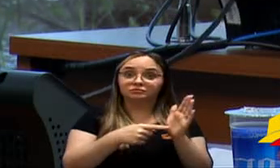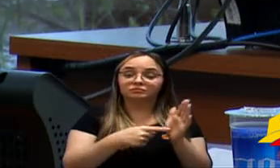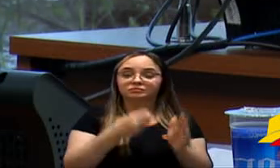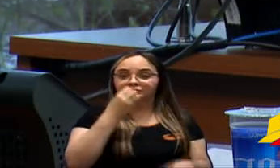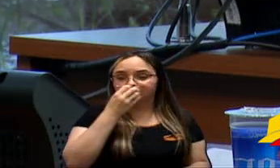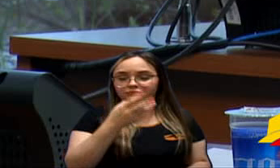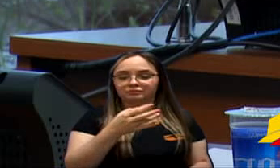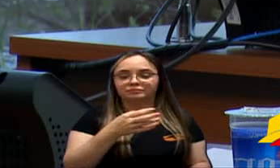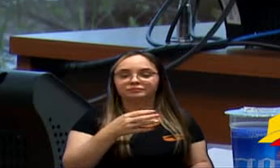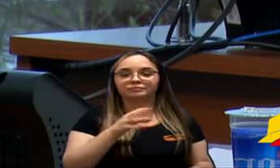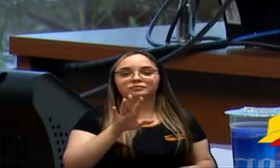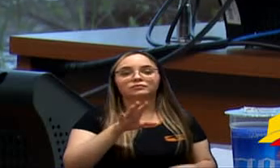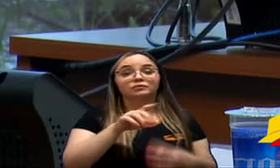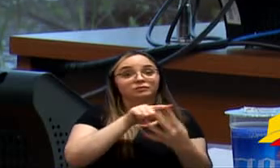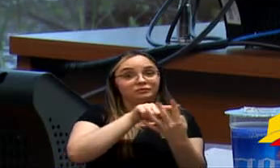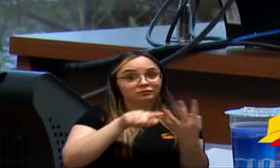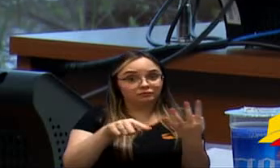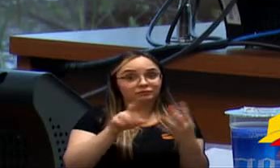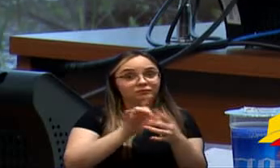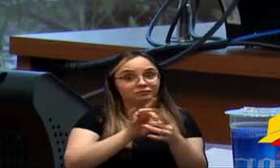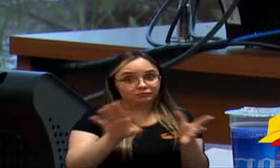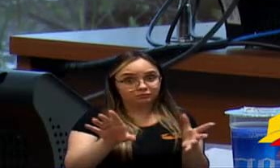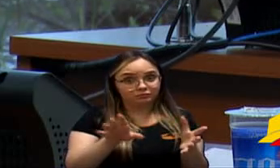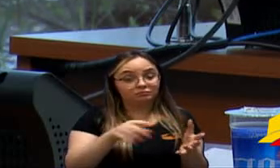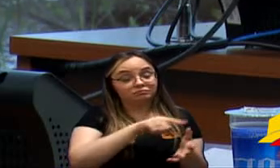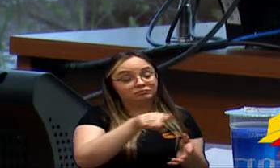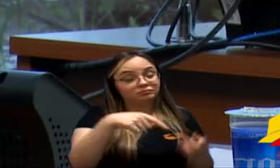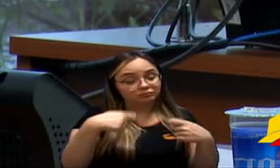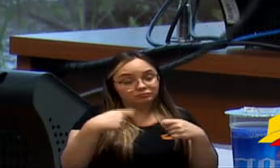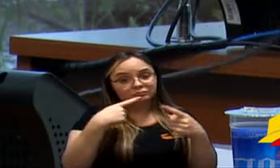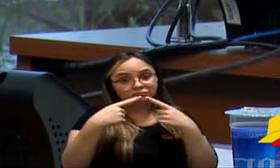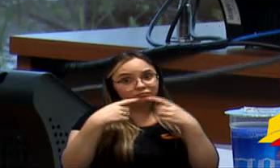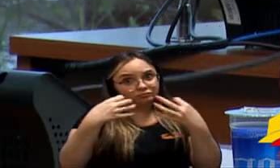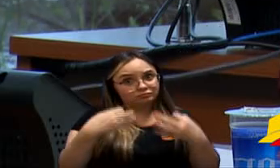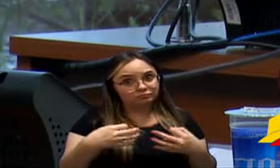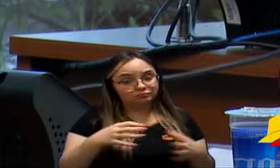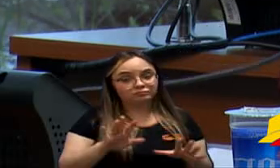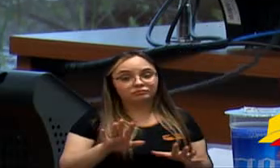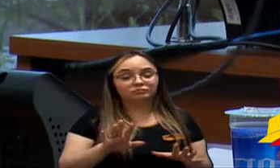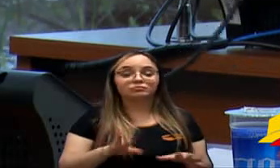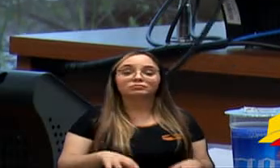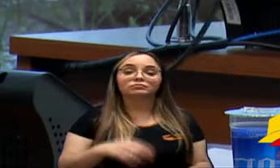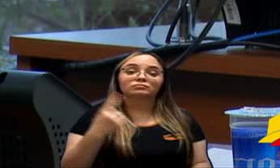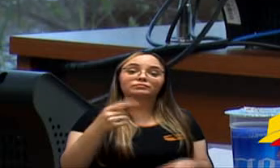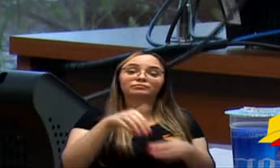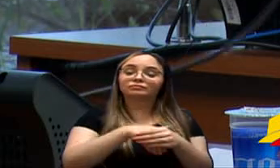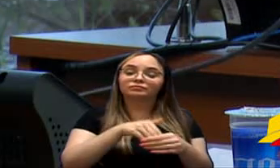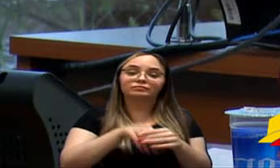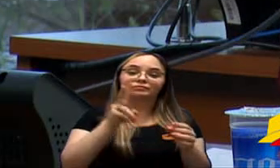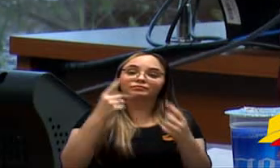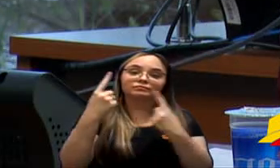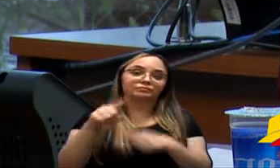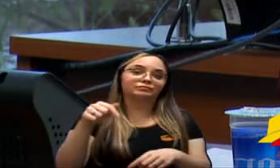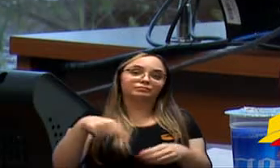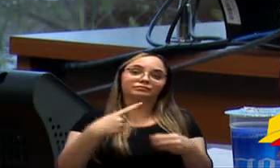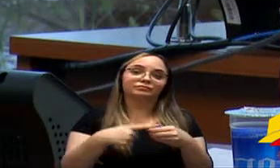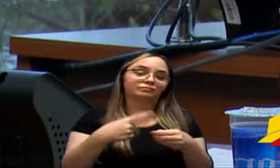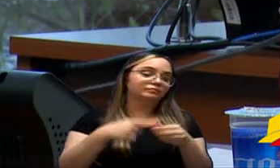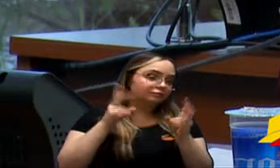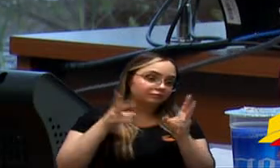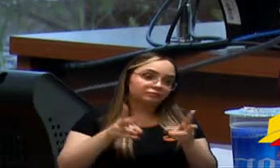primeira para deixar aberto, eu deixei os quatro microfones eles, abertos. Elas votam contra. Eu não sempre votam contra a cidade. Yara,